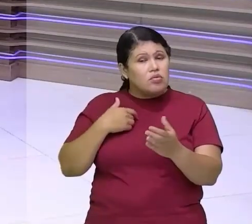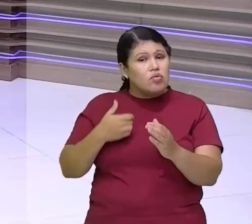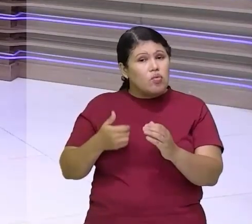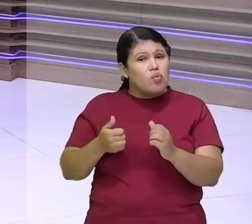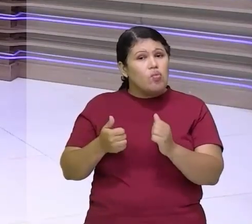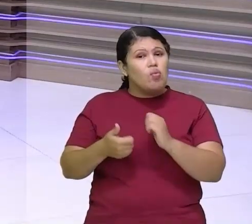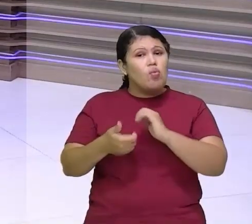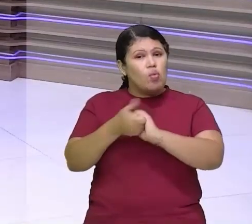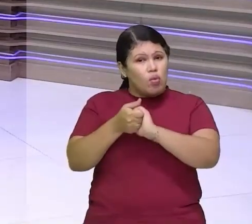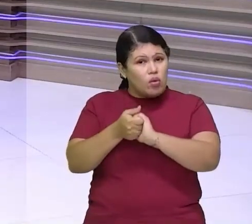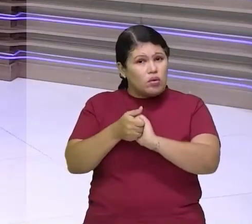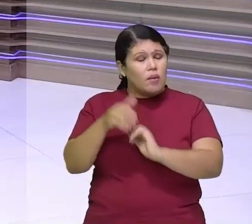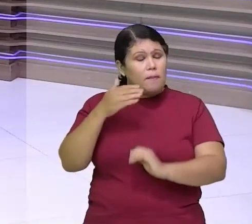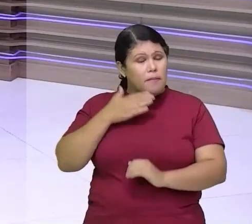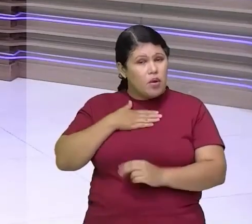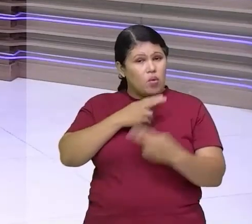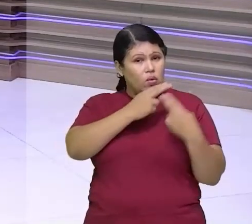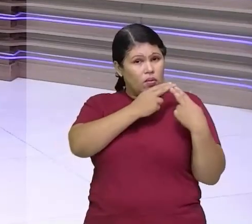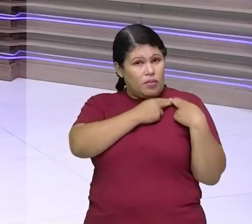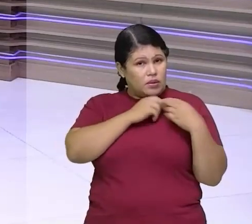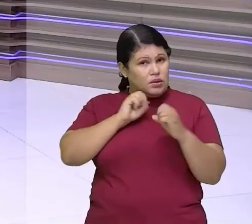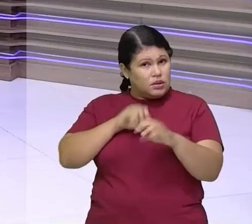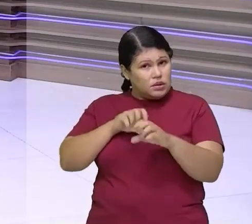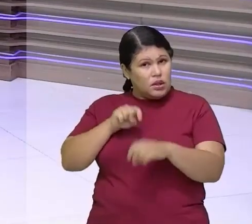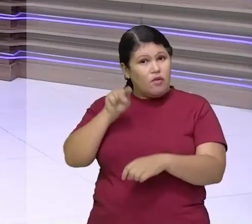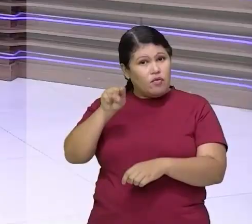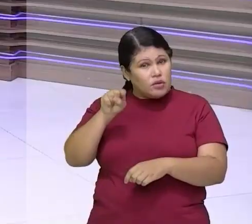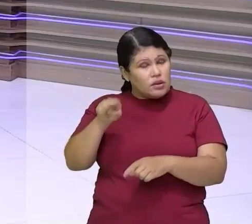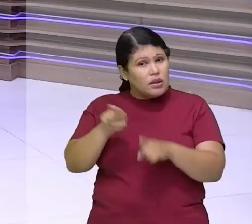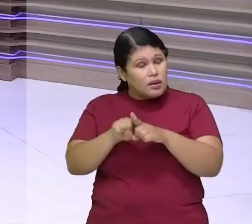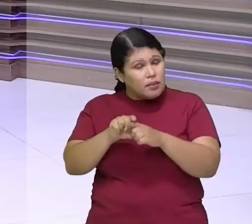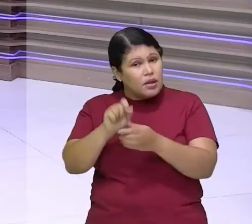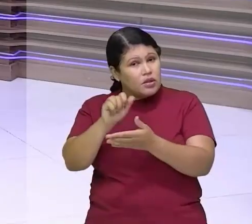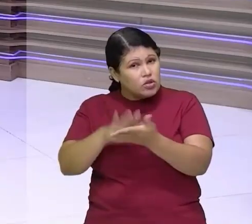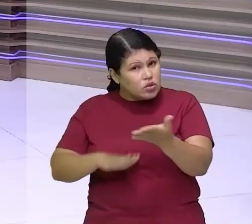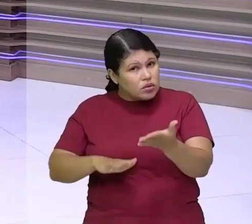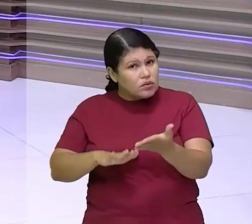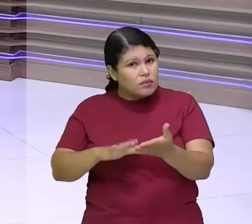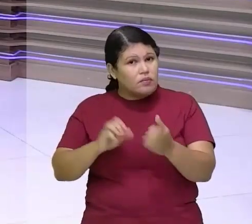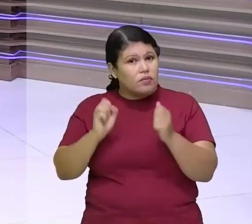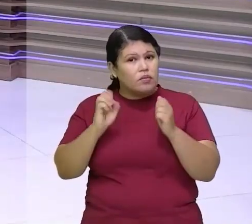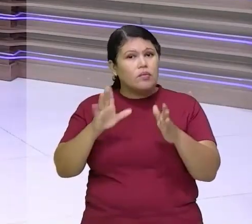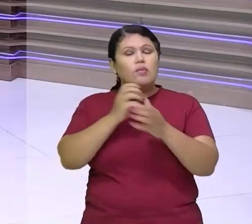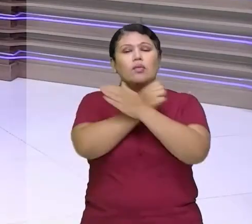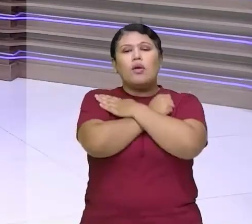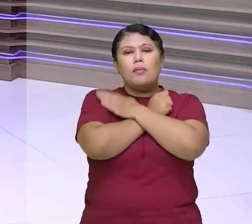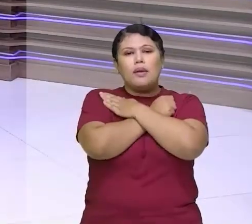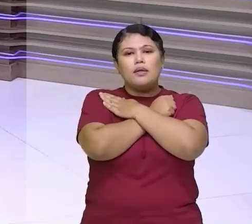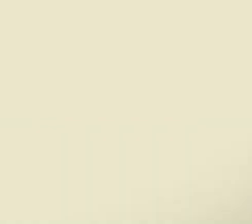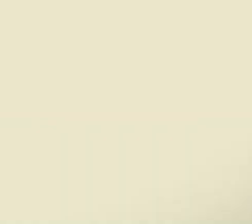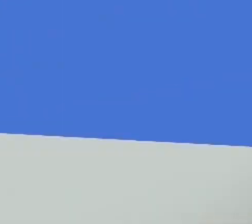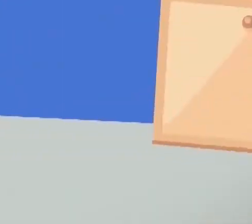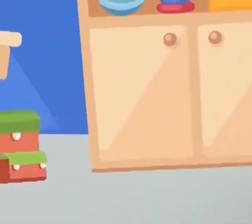de vocês, que vou cumprir o meu, estando aqui para dar nossa aula todas as vezes. Um grande abraço.